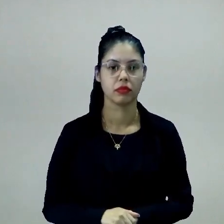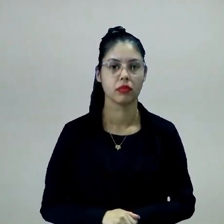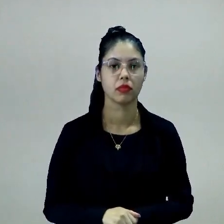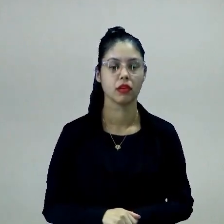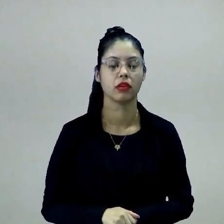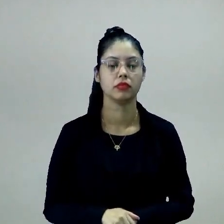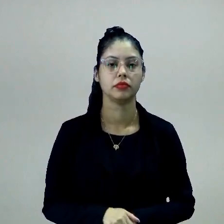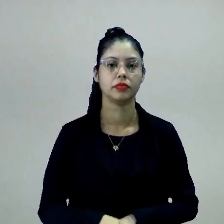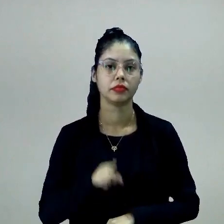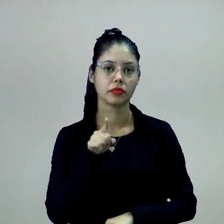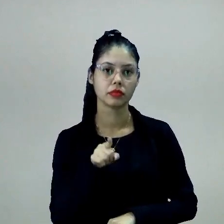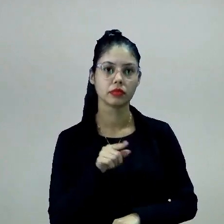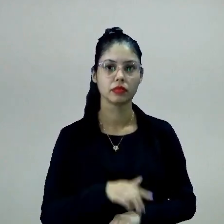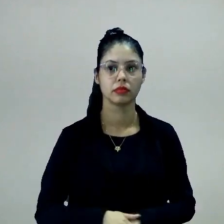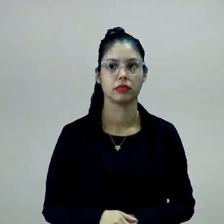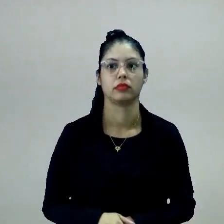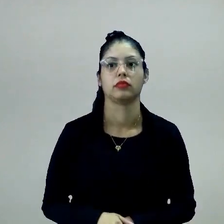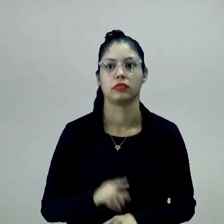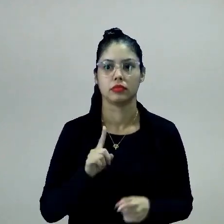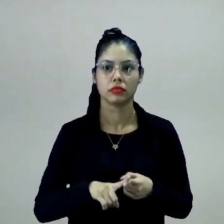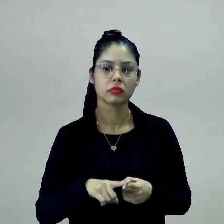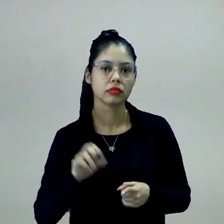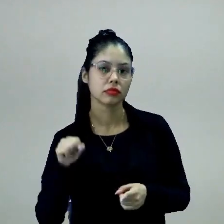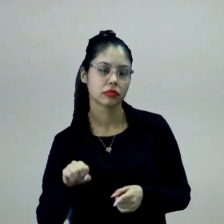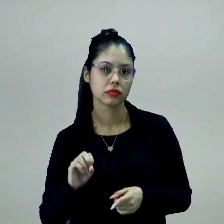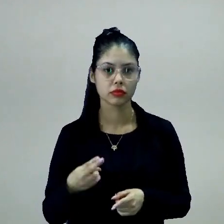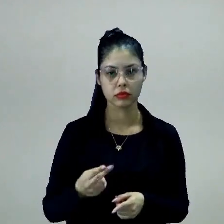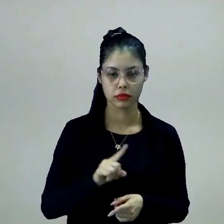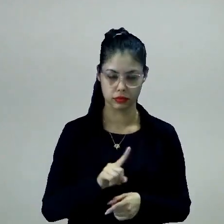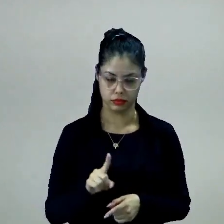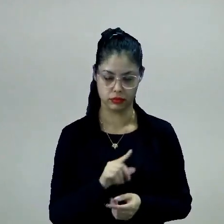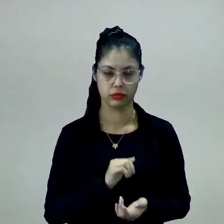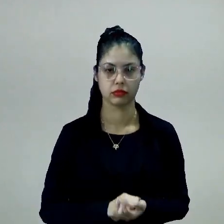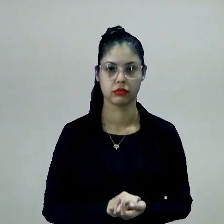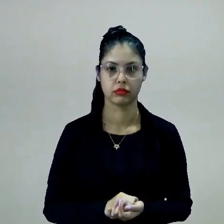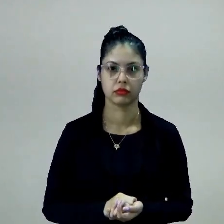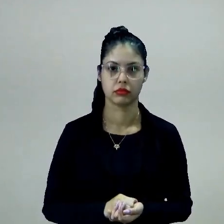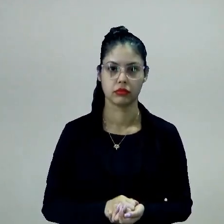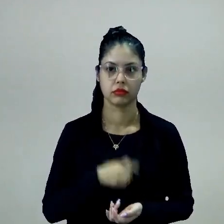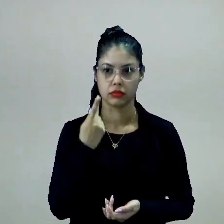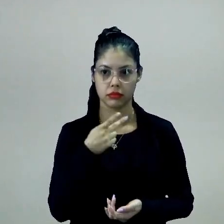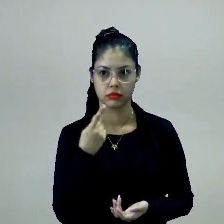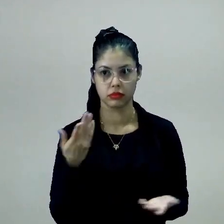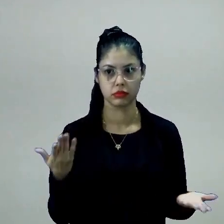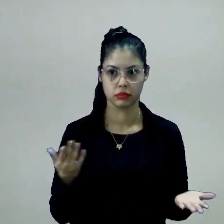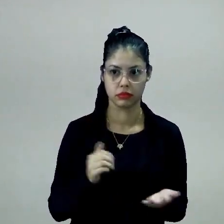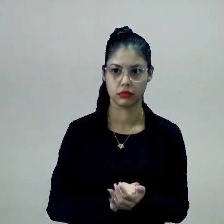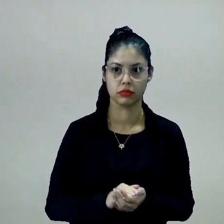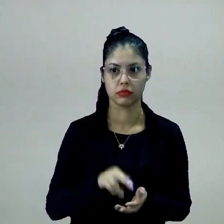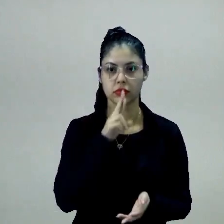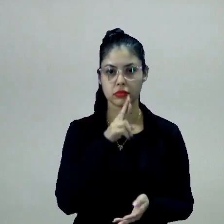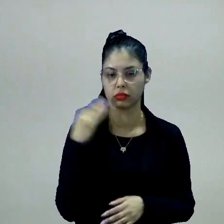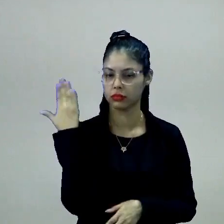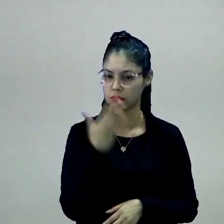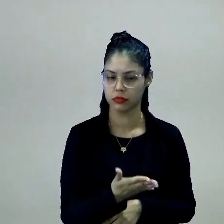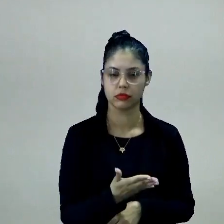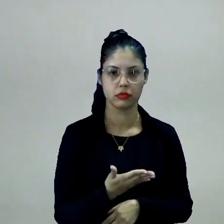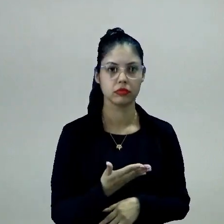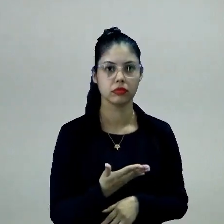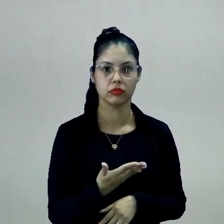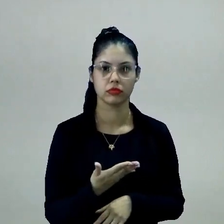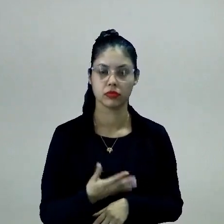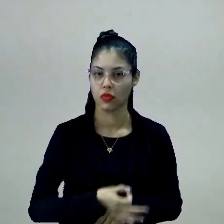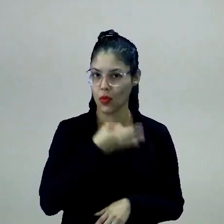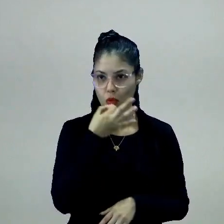Então, esse porque sim, porque não, né? Ele é uma mera falácia, não é uma resposta direta, não é